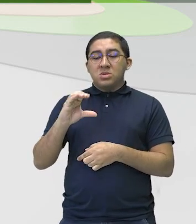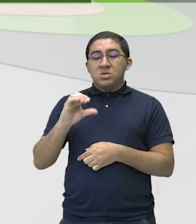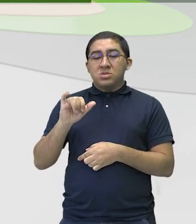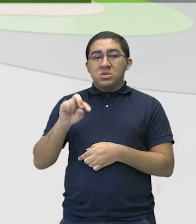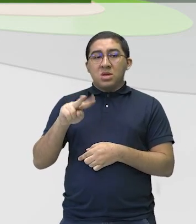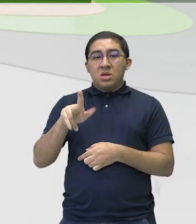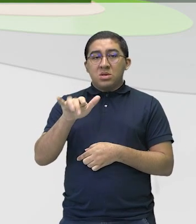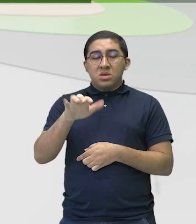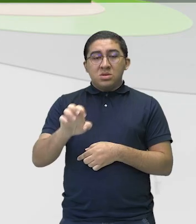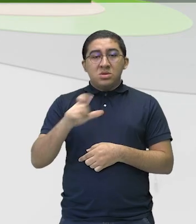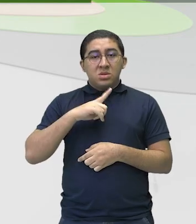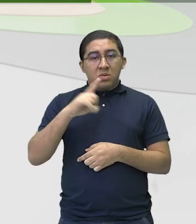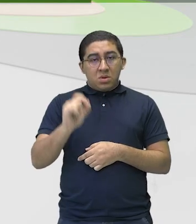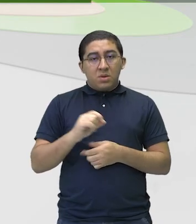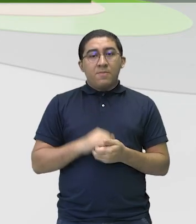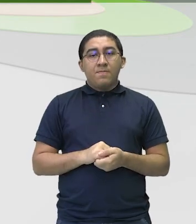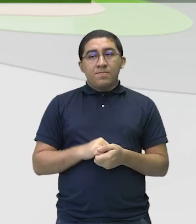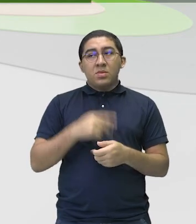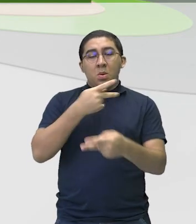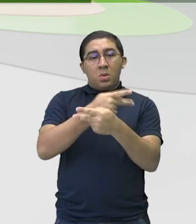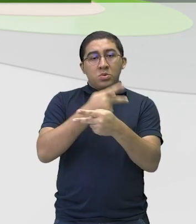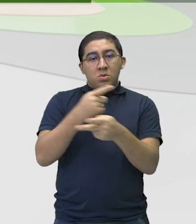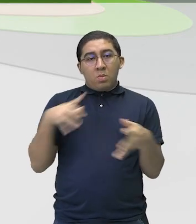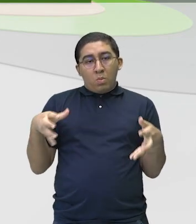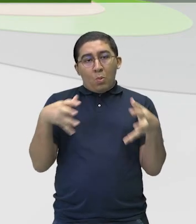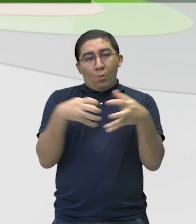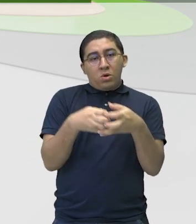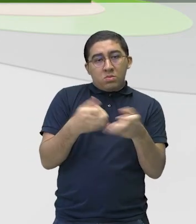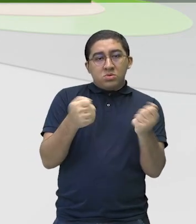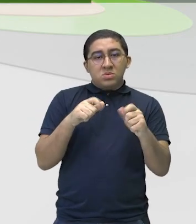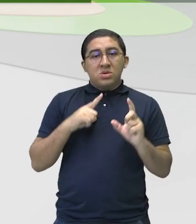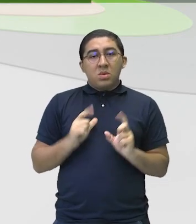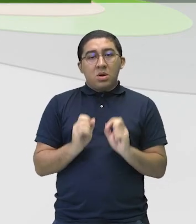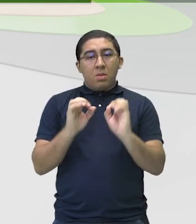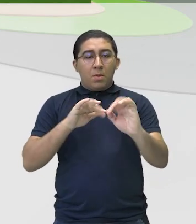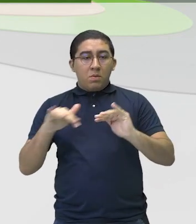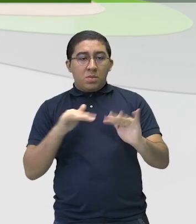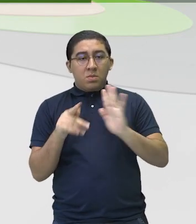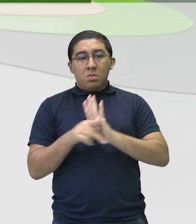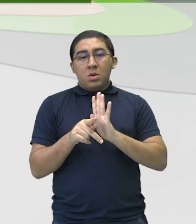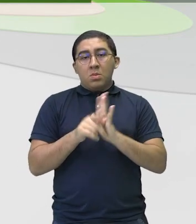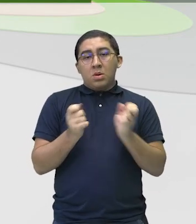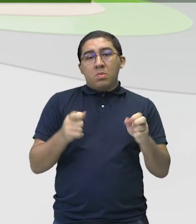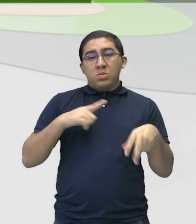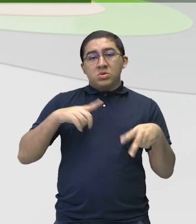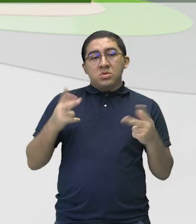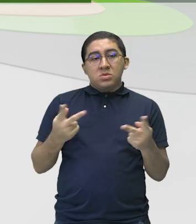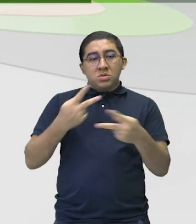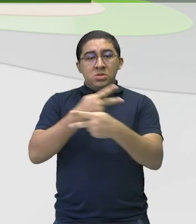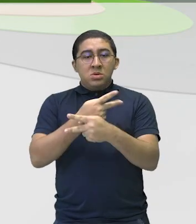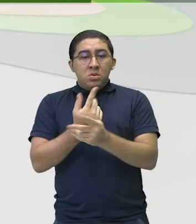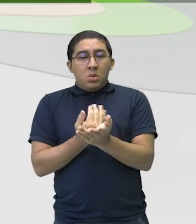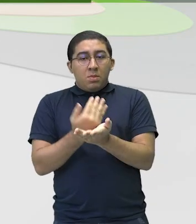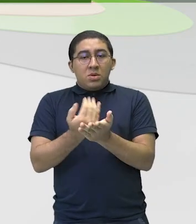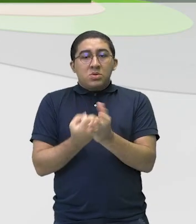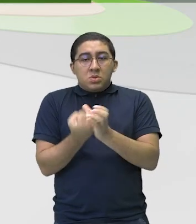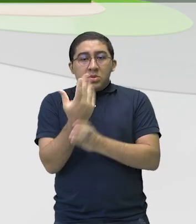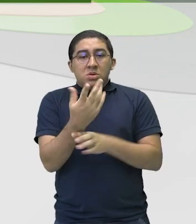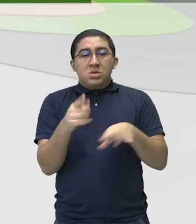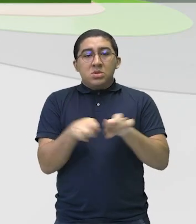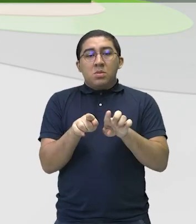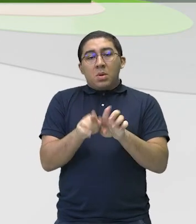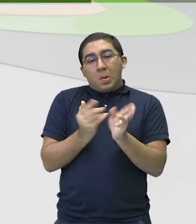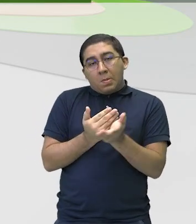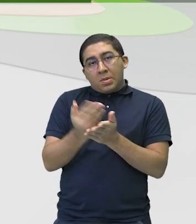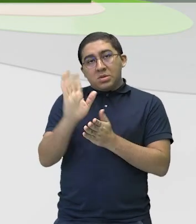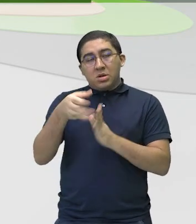diacinese, onde os cromossomos ficam ainda mais condensados, o quiasma se move para que as extremidades e o envelope nuclear comecem então